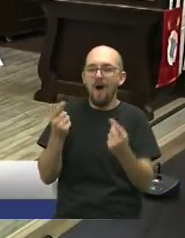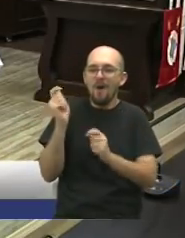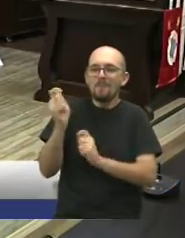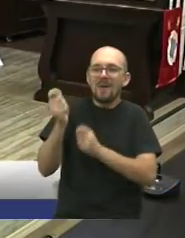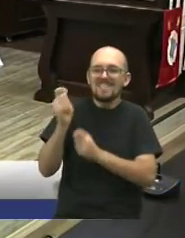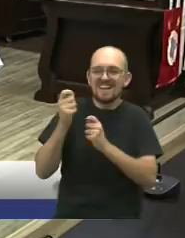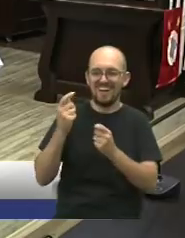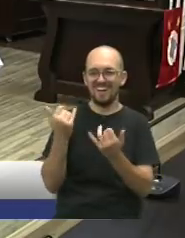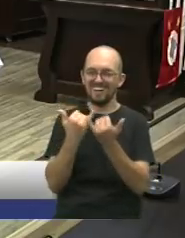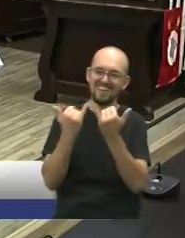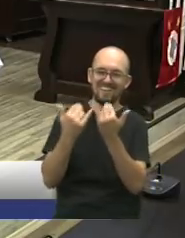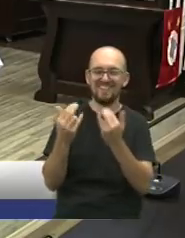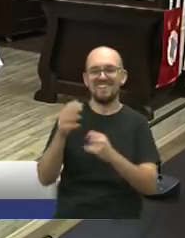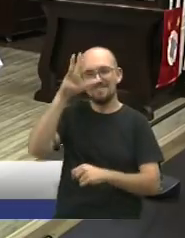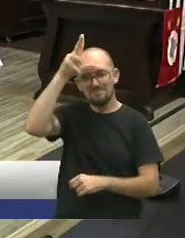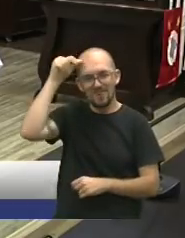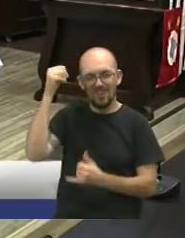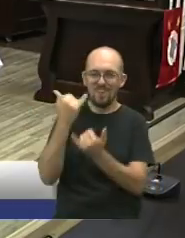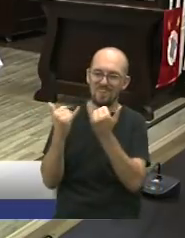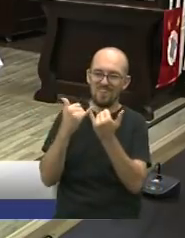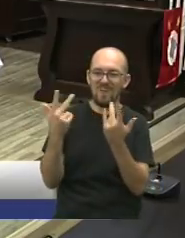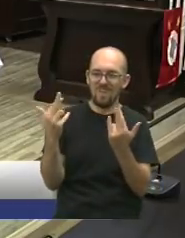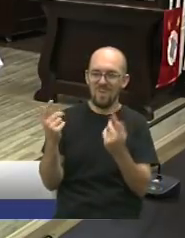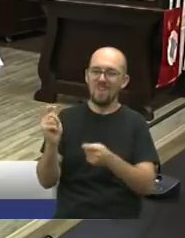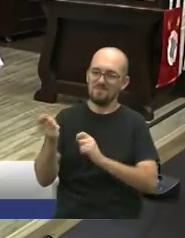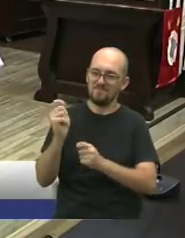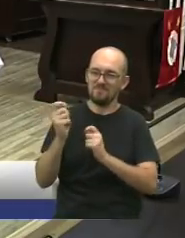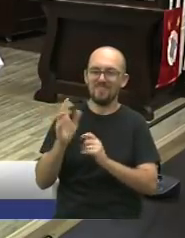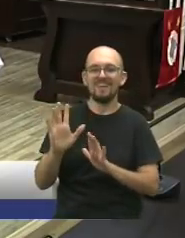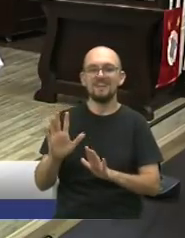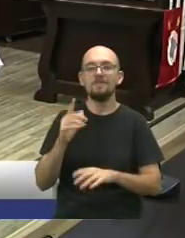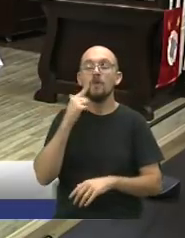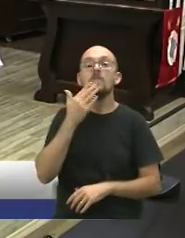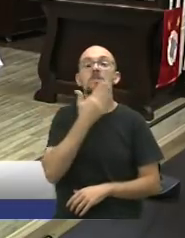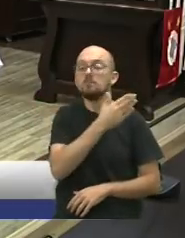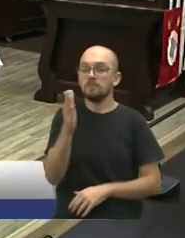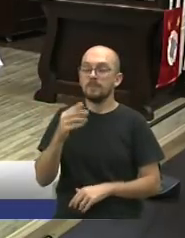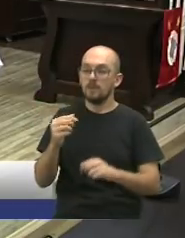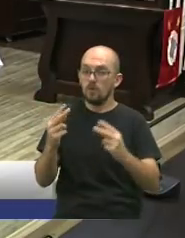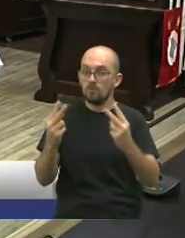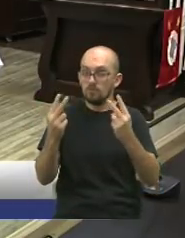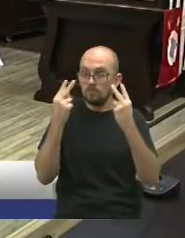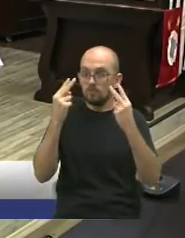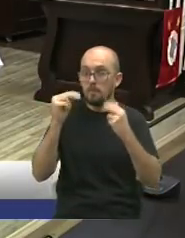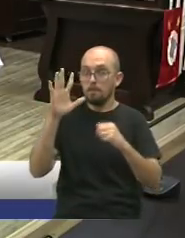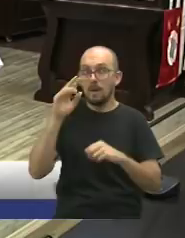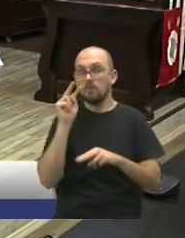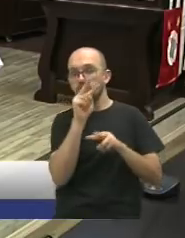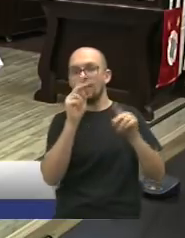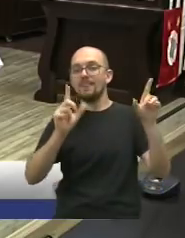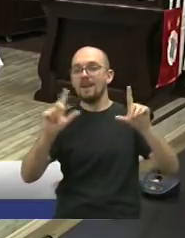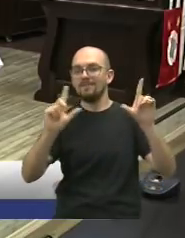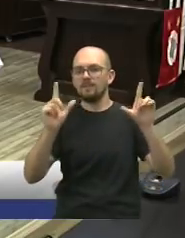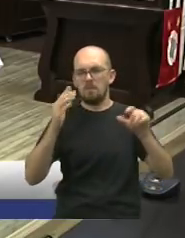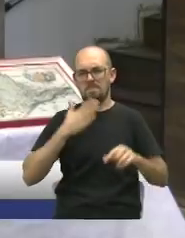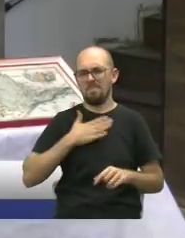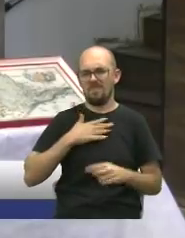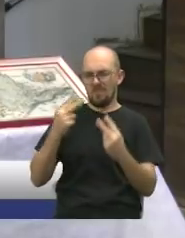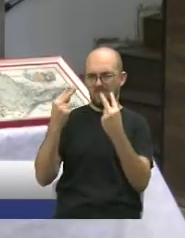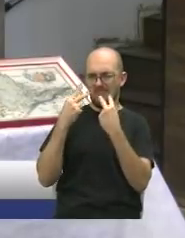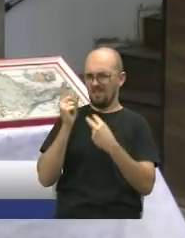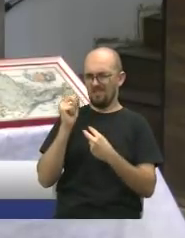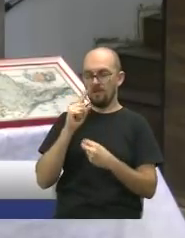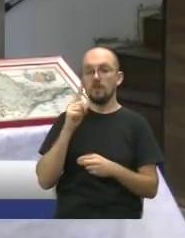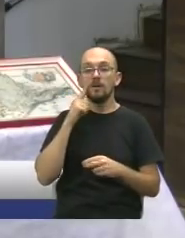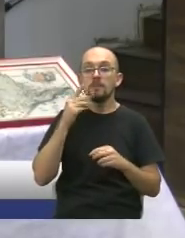depois o original e etc. Bom, para começar, e eu peço para vocês mais atenção nas telas do que em mim, porque as imagens são mais importantes do que